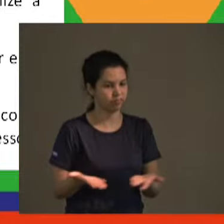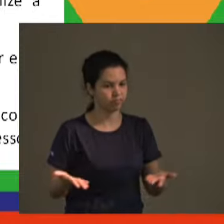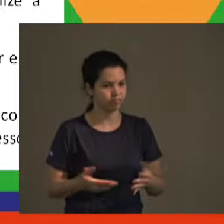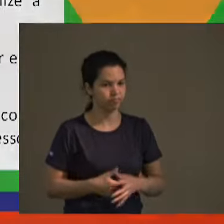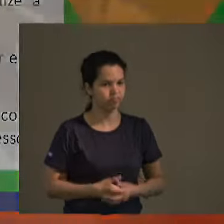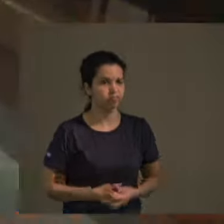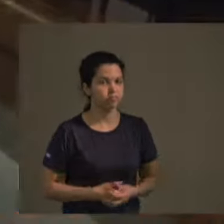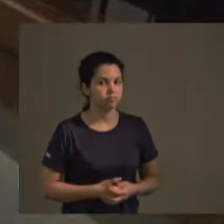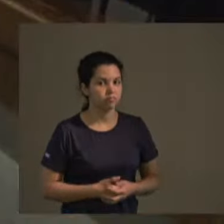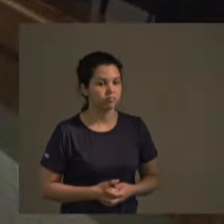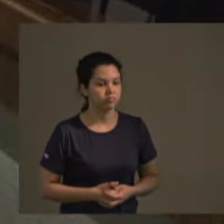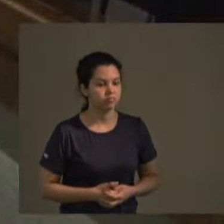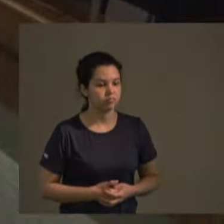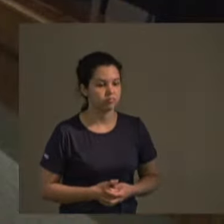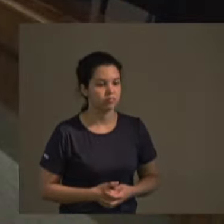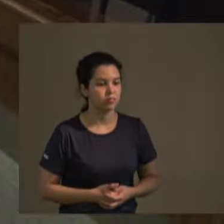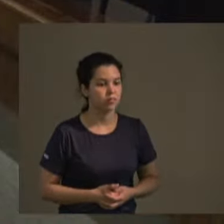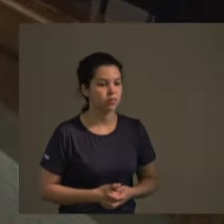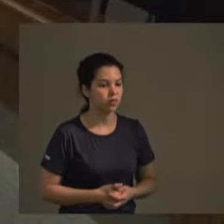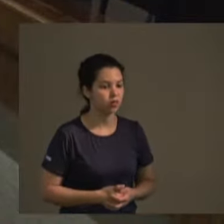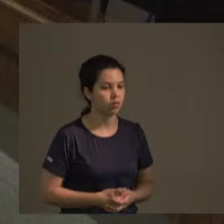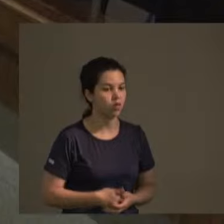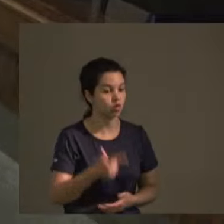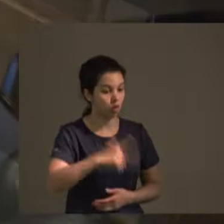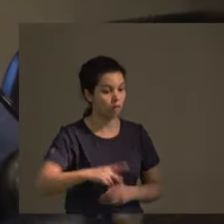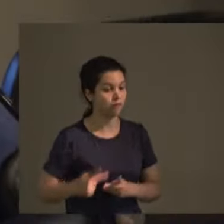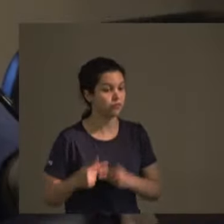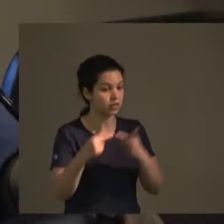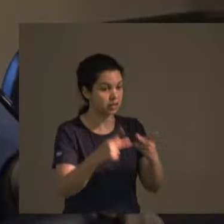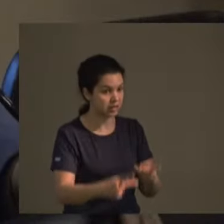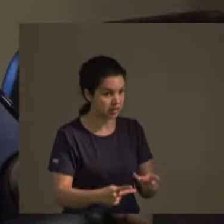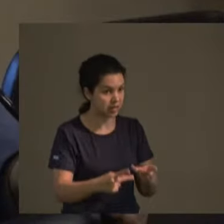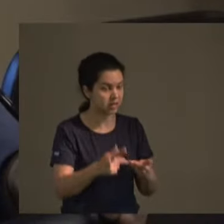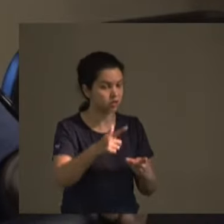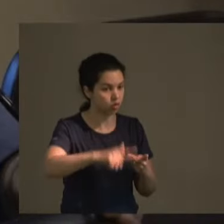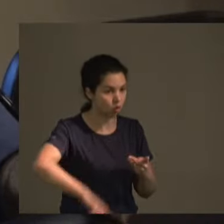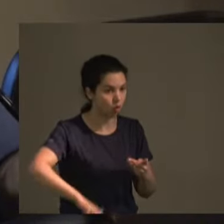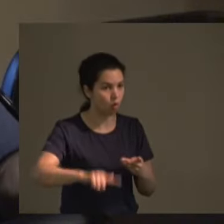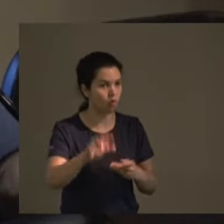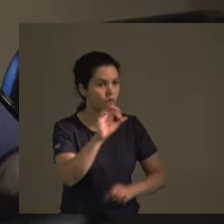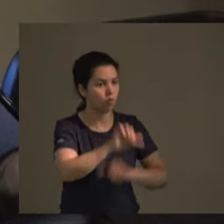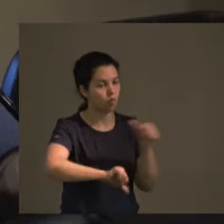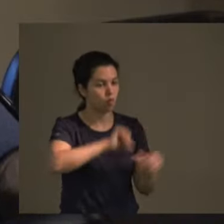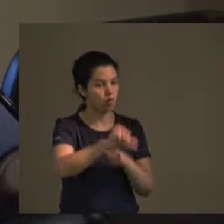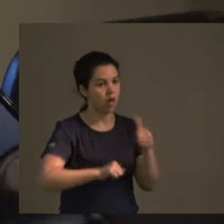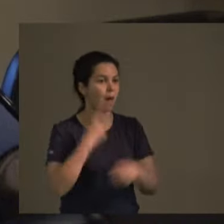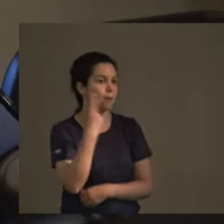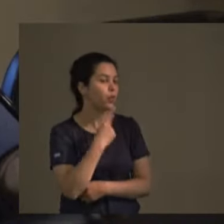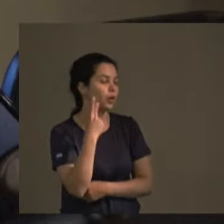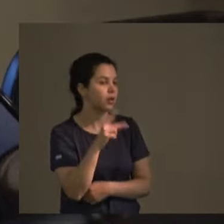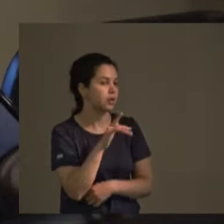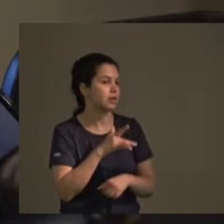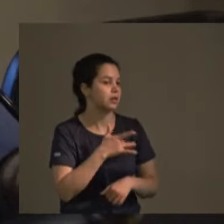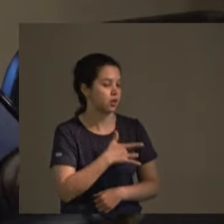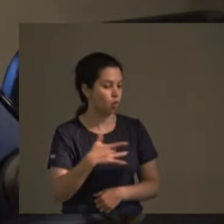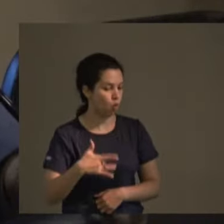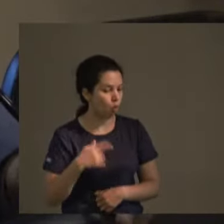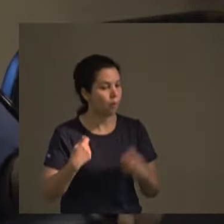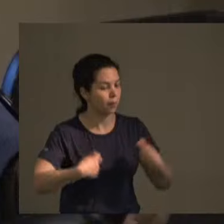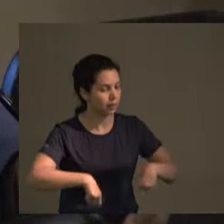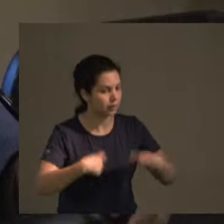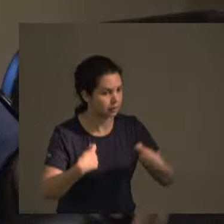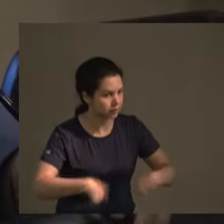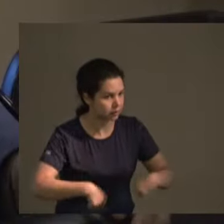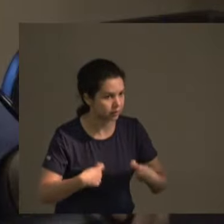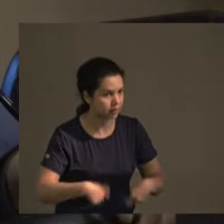A revisitação e a repaginação da política de saúde é necessária. Houve aí, né,